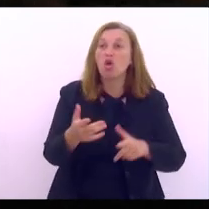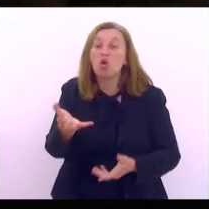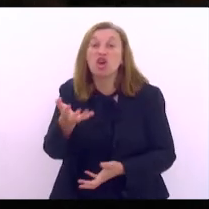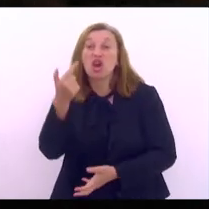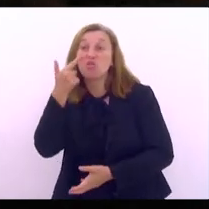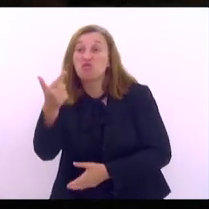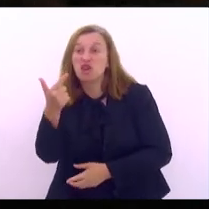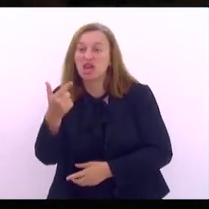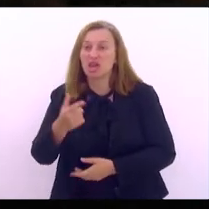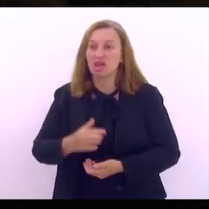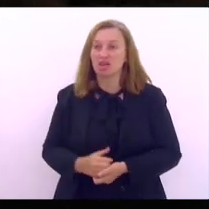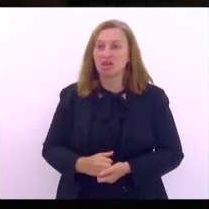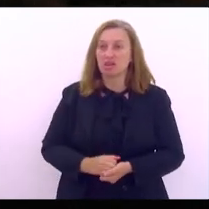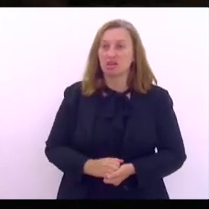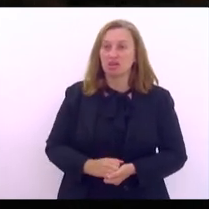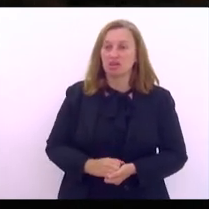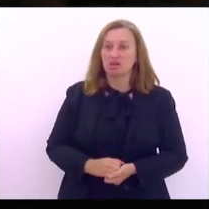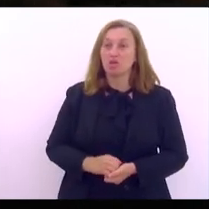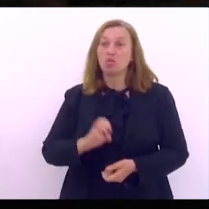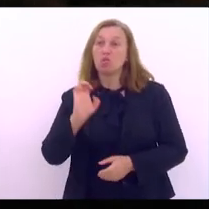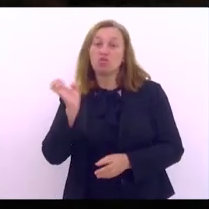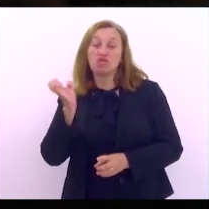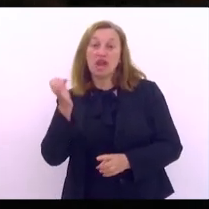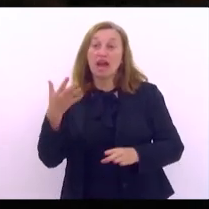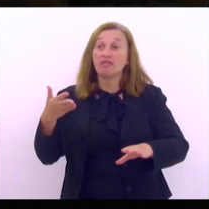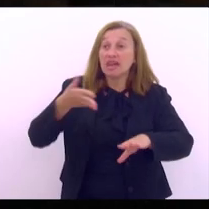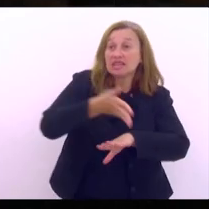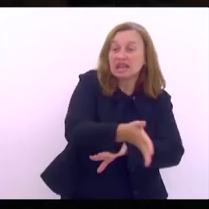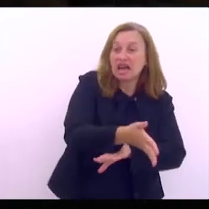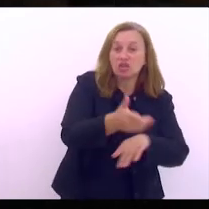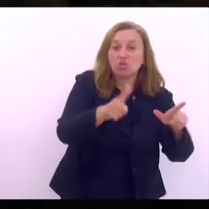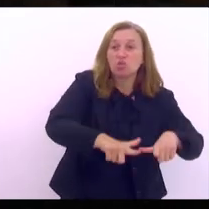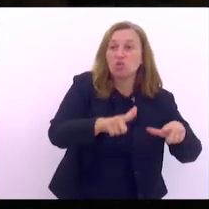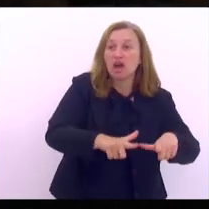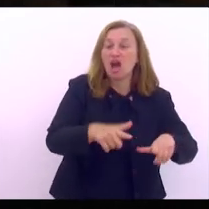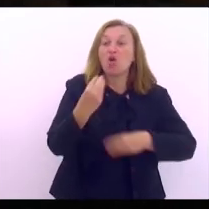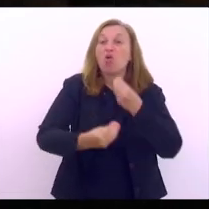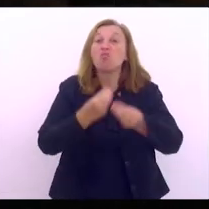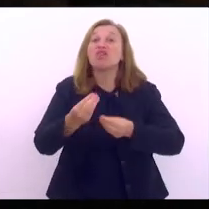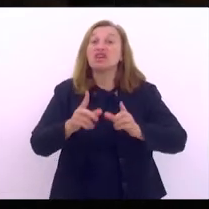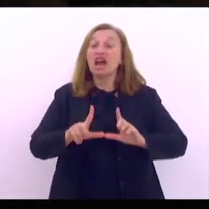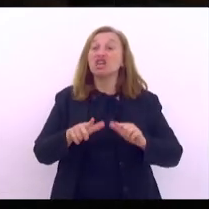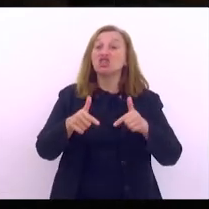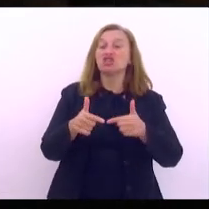homossexual entrar dentro da faixa de Gaza, como ele vai ser tratado pelo Hamas.